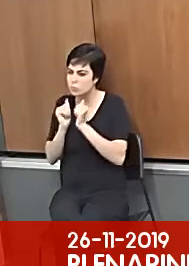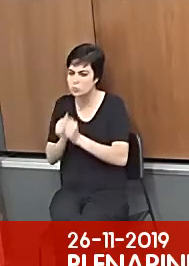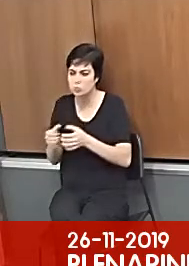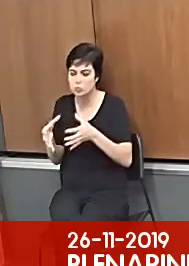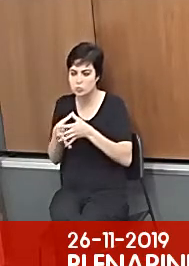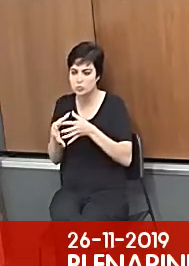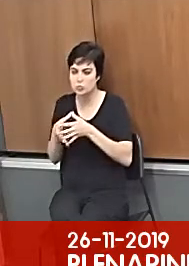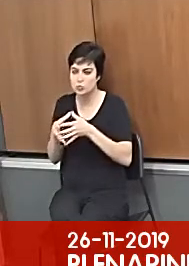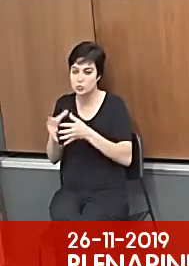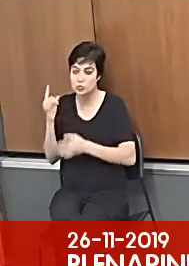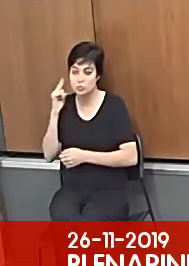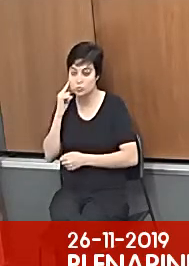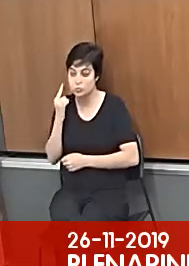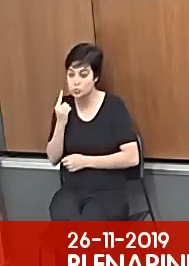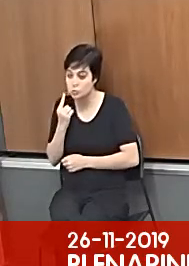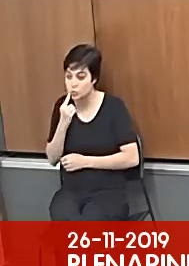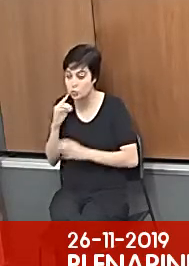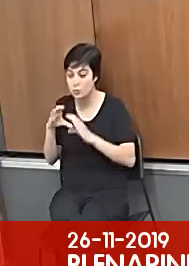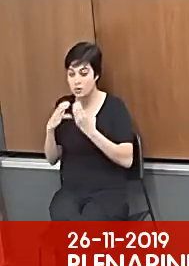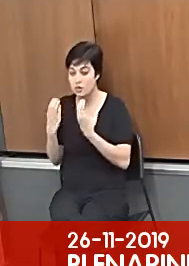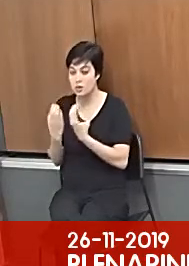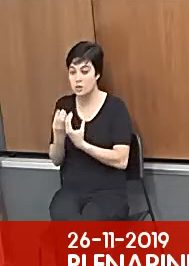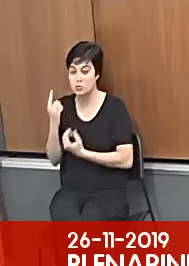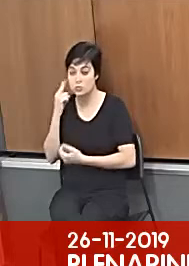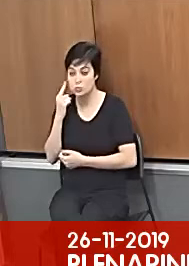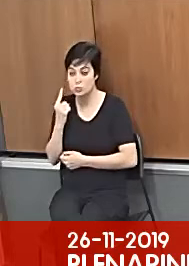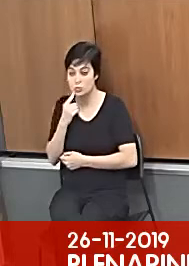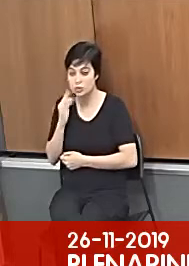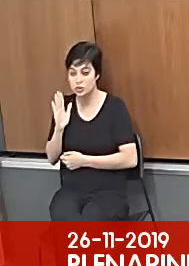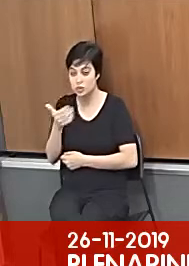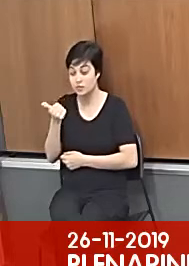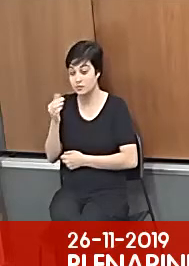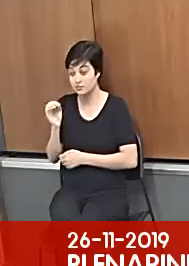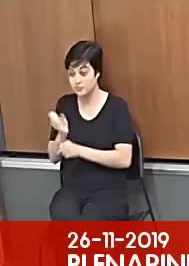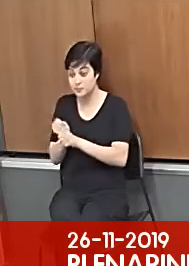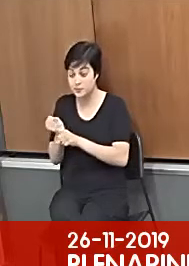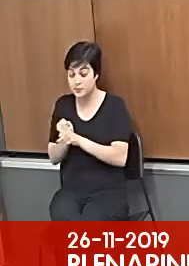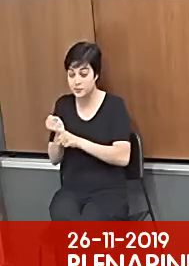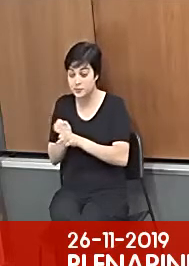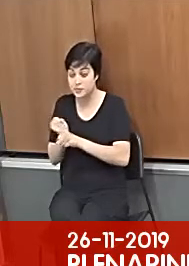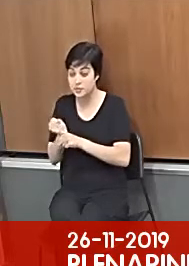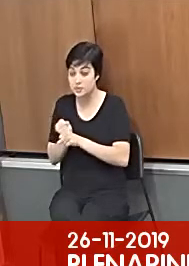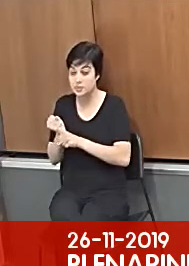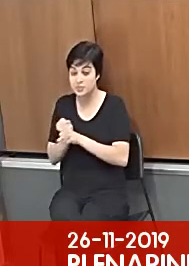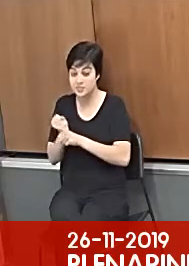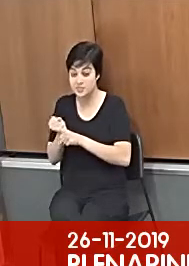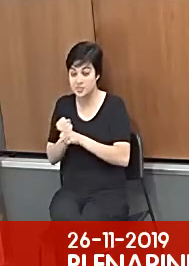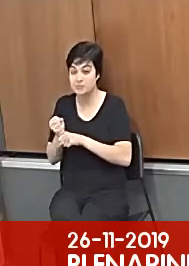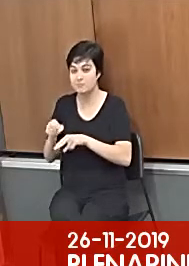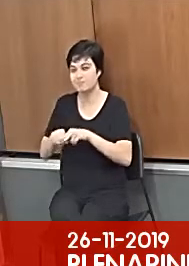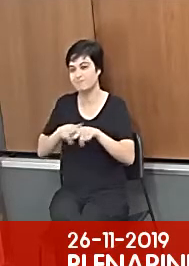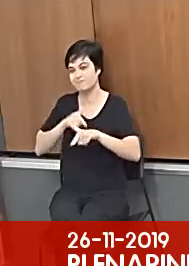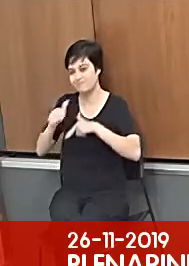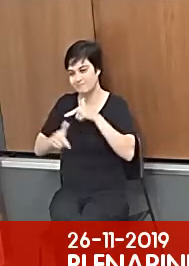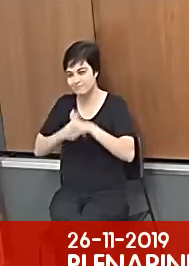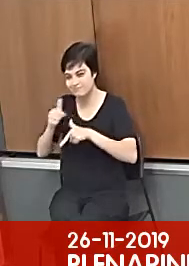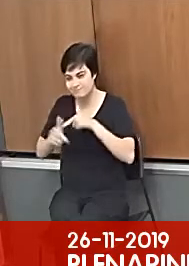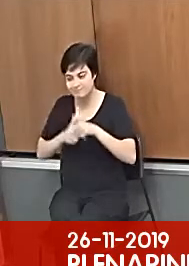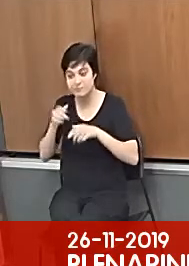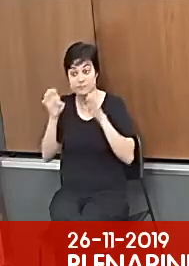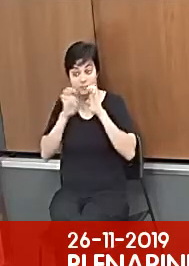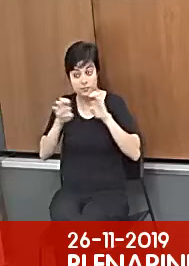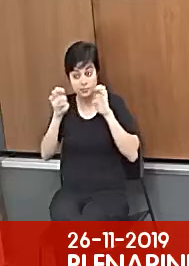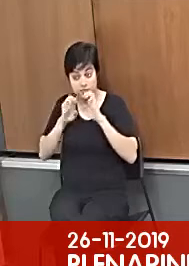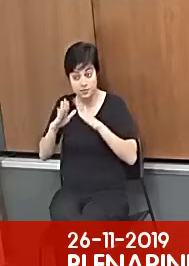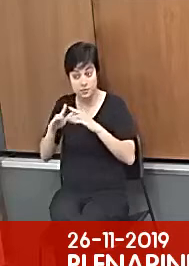comunidade surda há quase 10 anos, fruto do trabalho da nossa evangelização, da Igreja